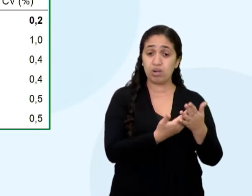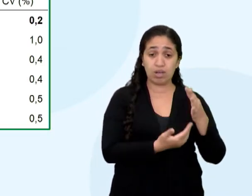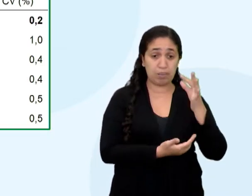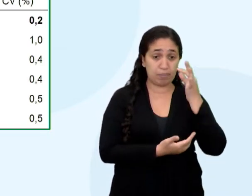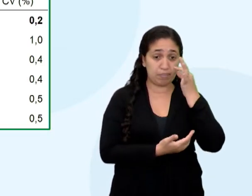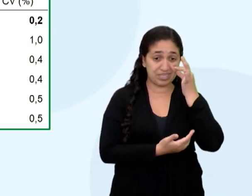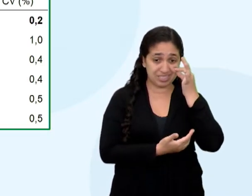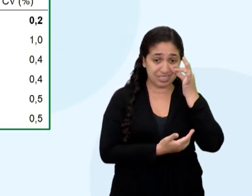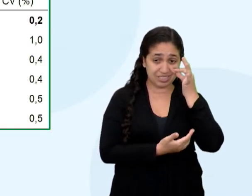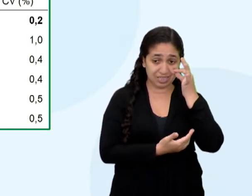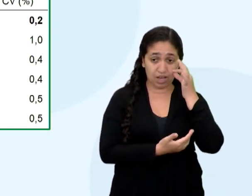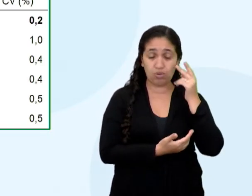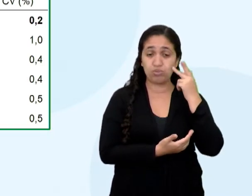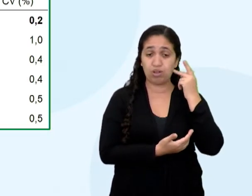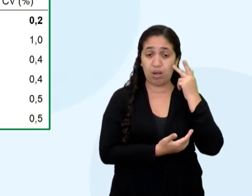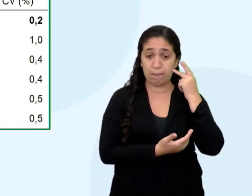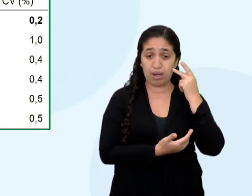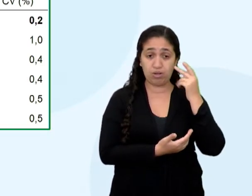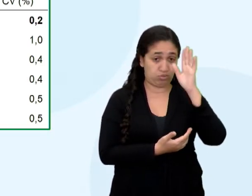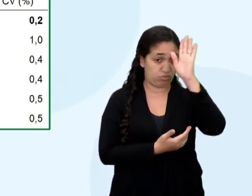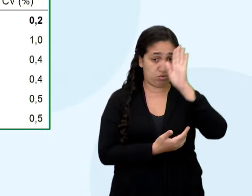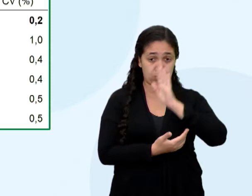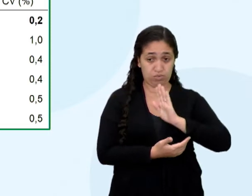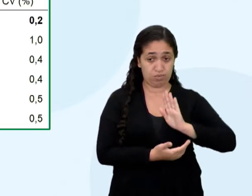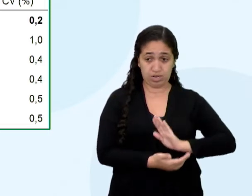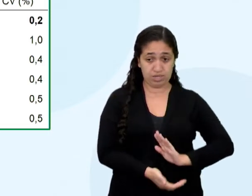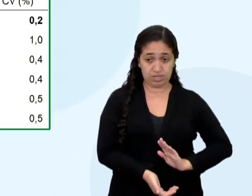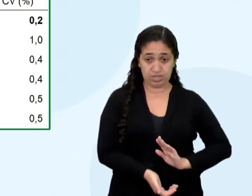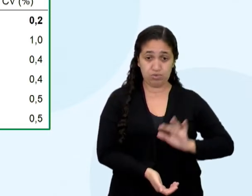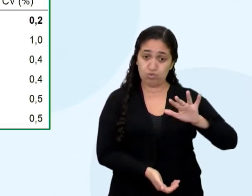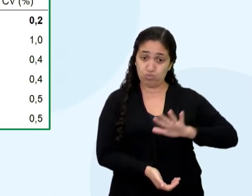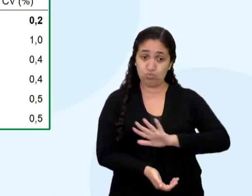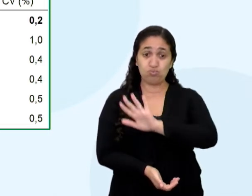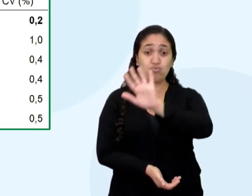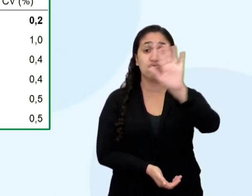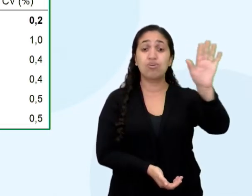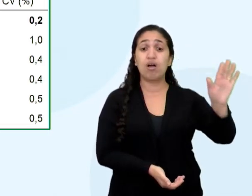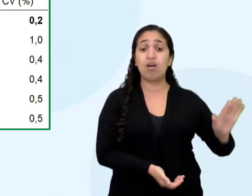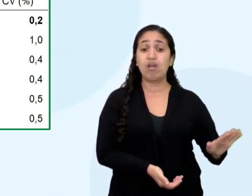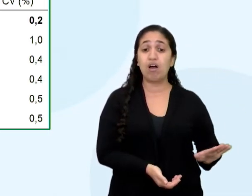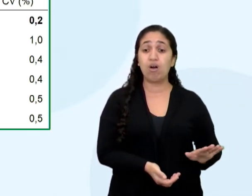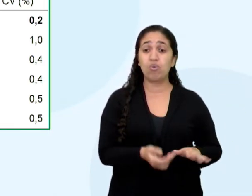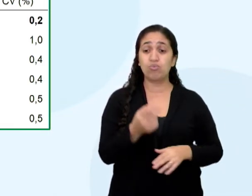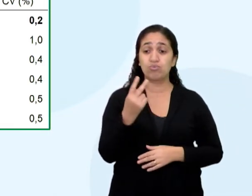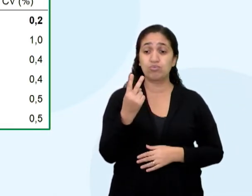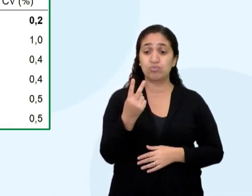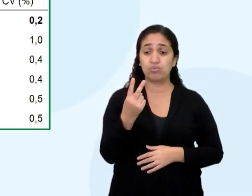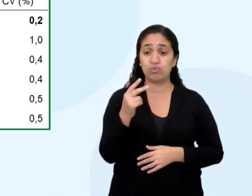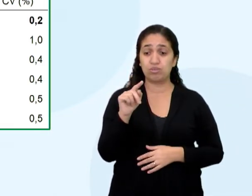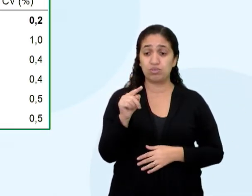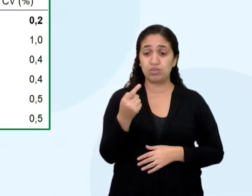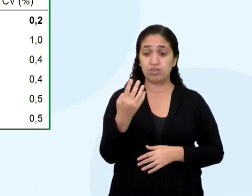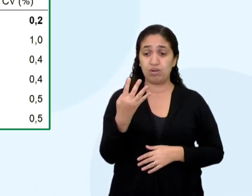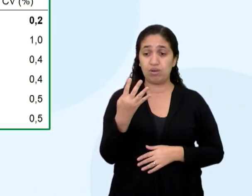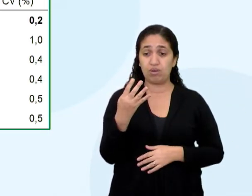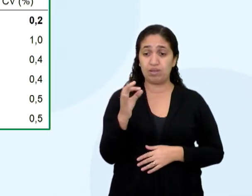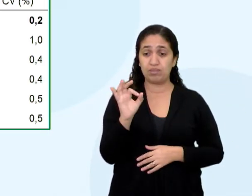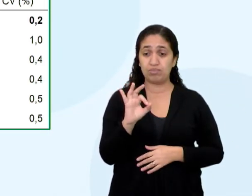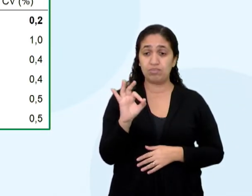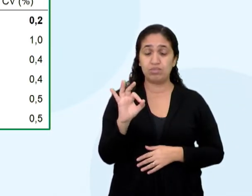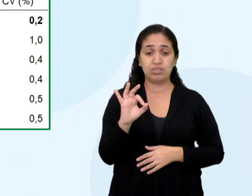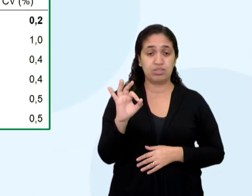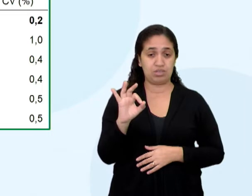no Brasil, de maneira geral, depois ele descreve por região, foi apenas de 2,4%, tendo um coeficiente